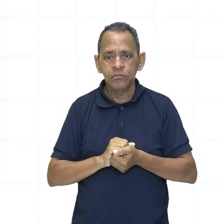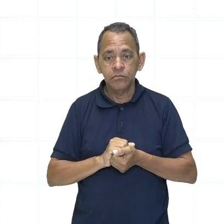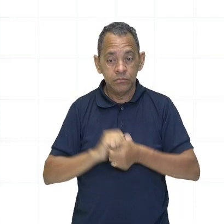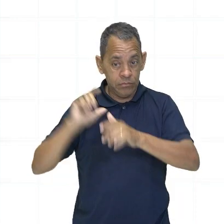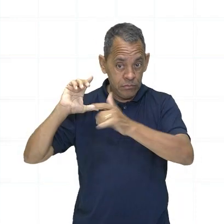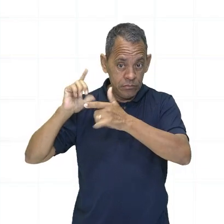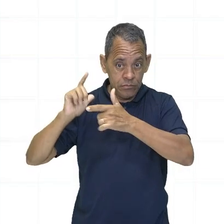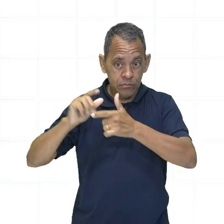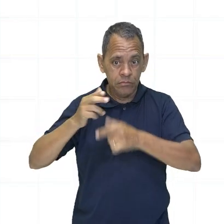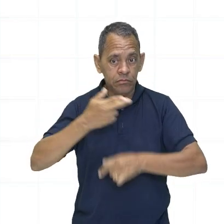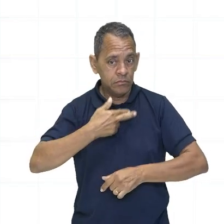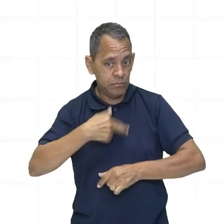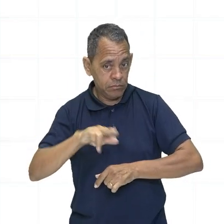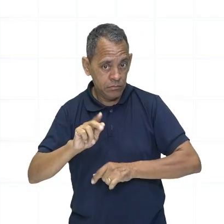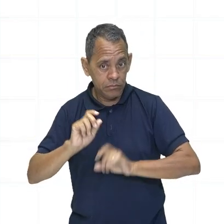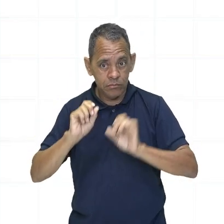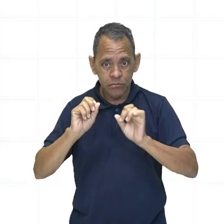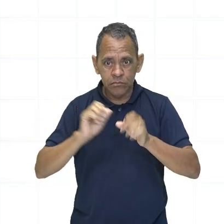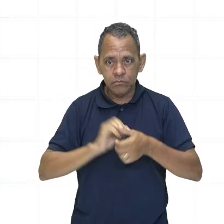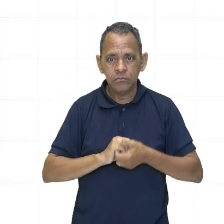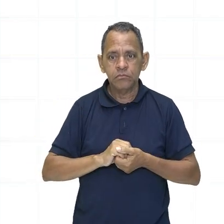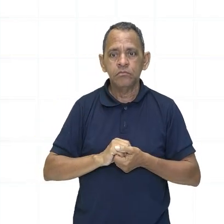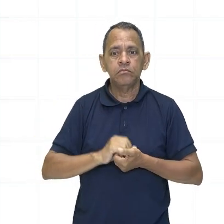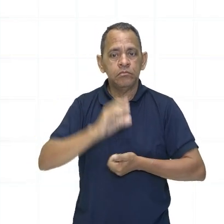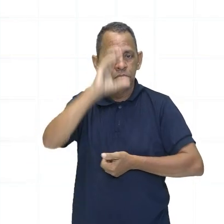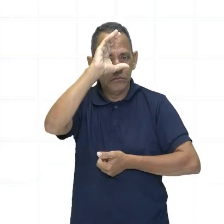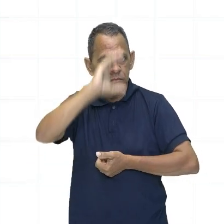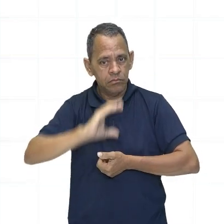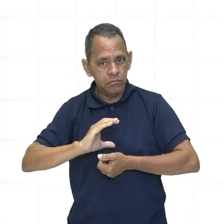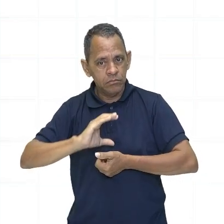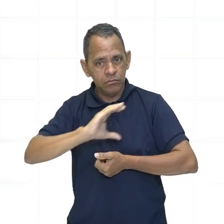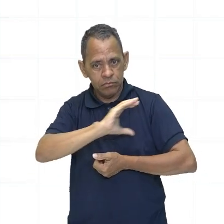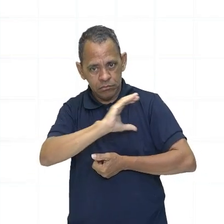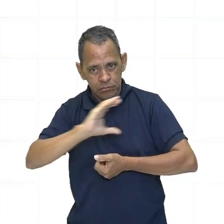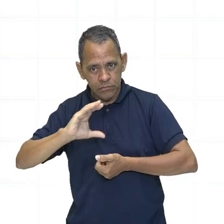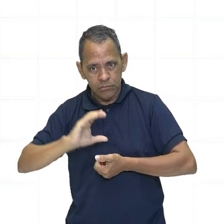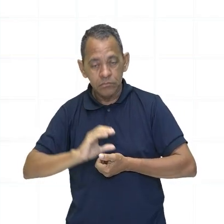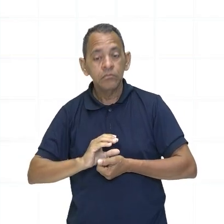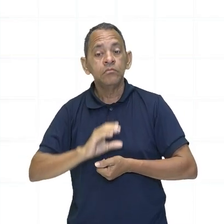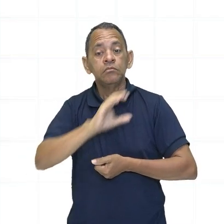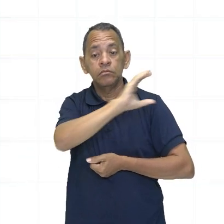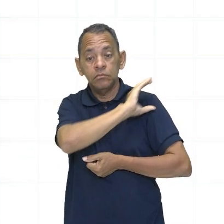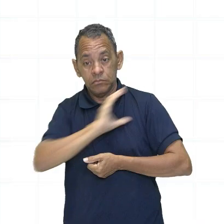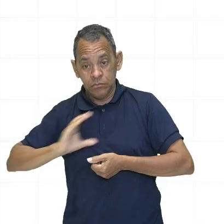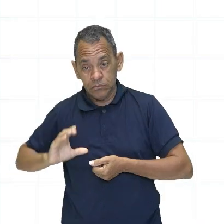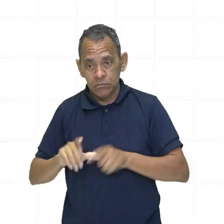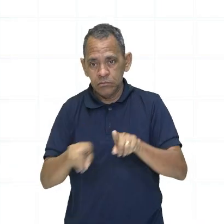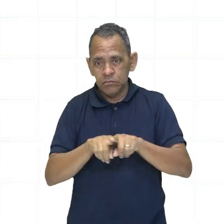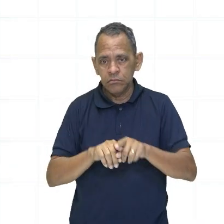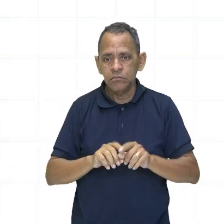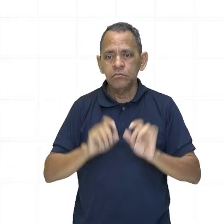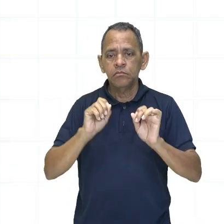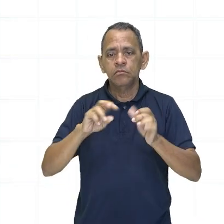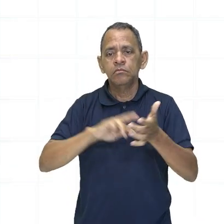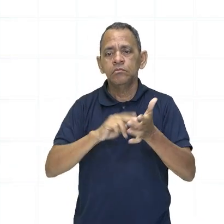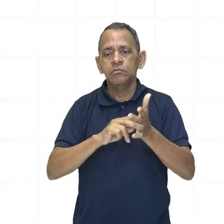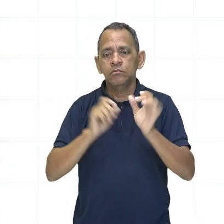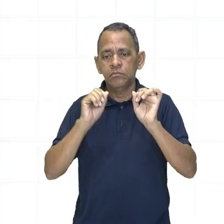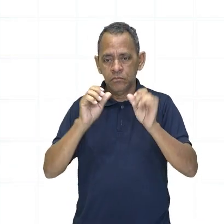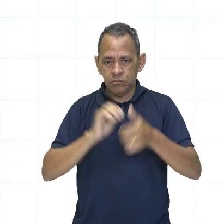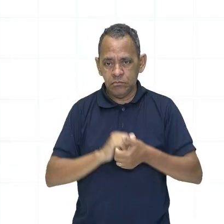tradições religiosas cristãs. O que é solstício de verão no hemisfério norte? Ou seja,